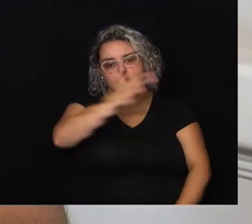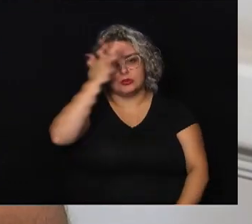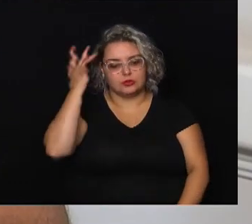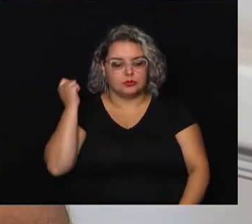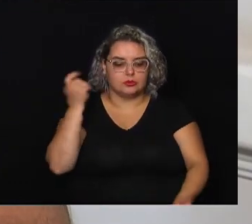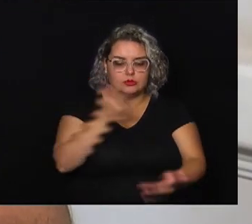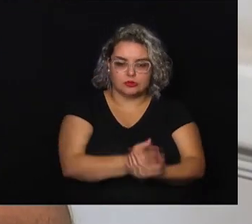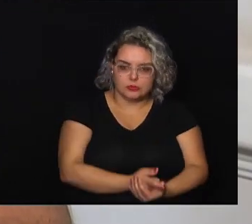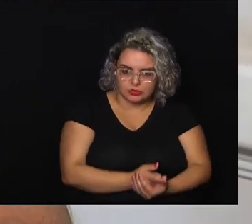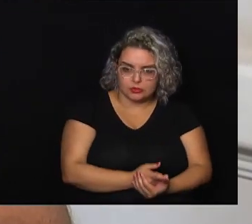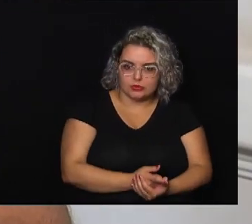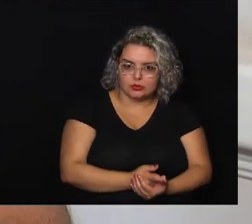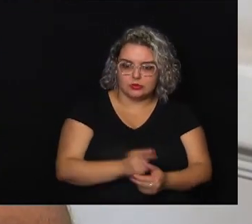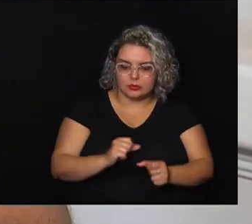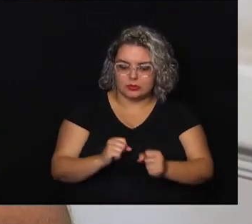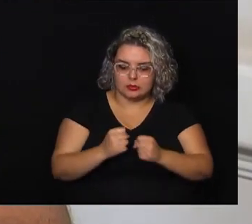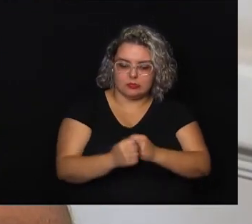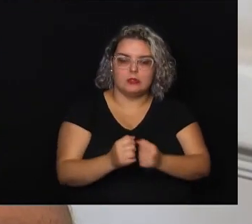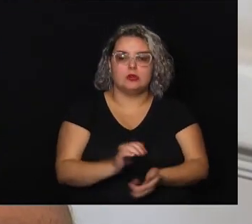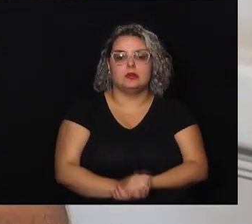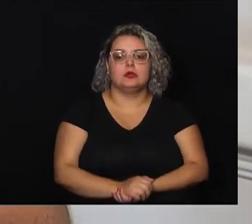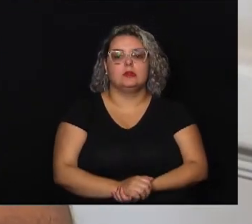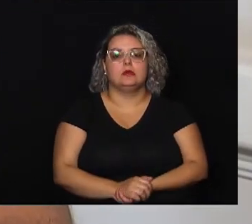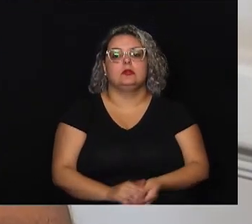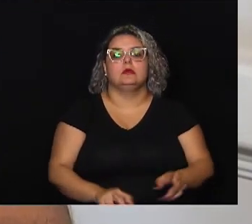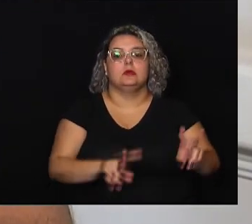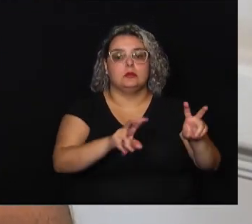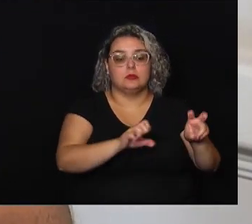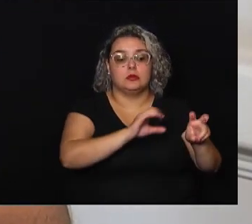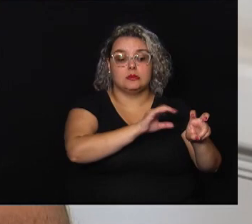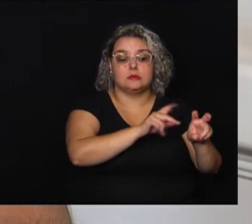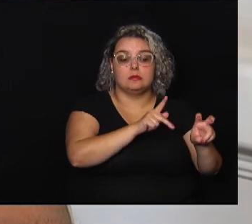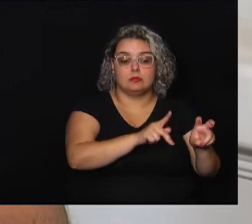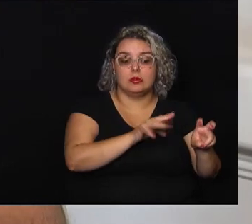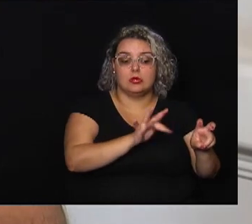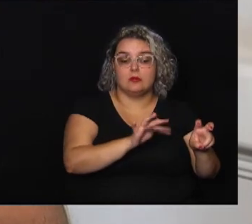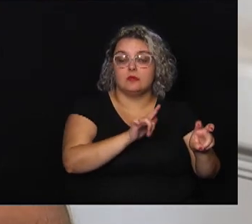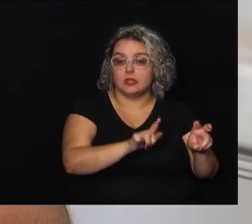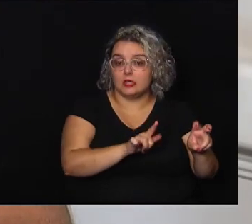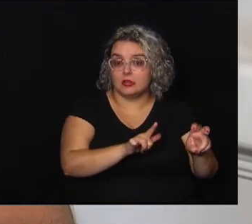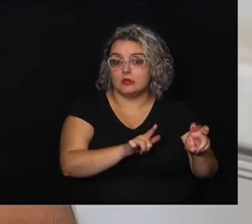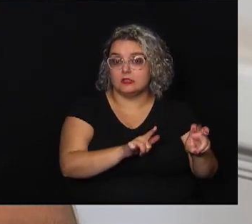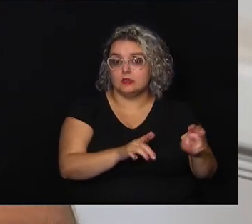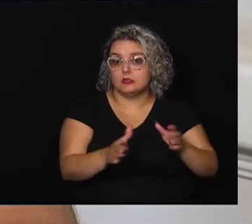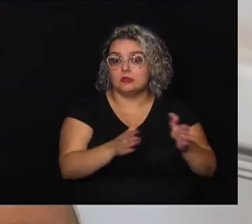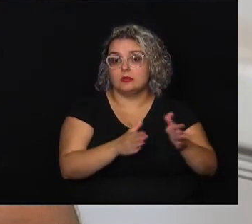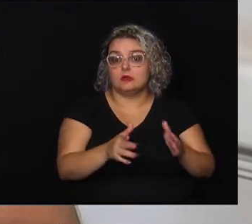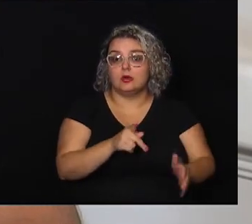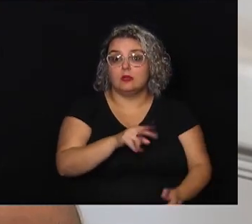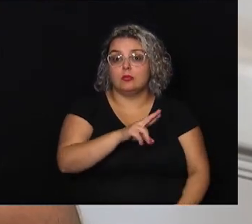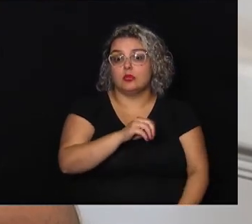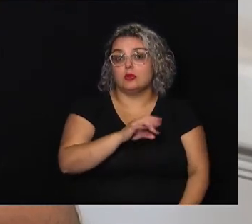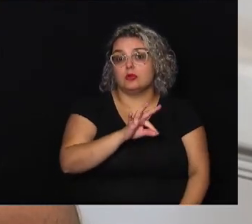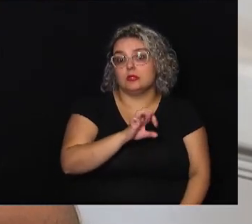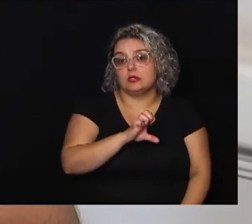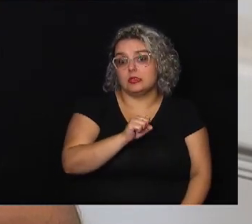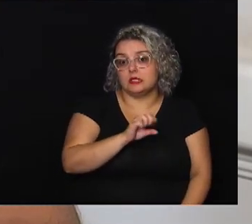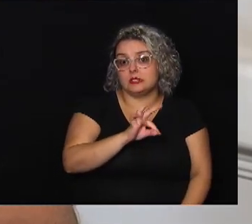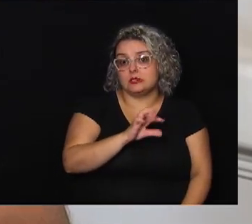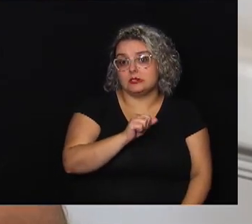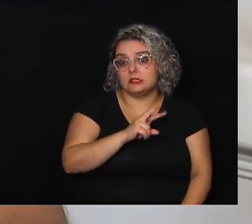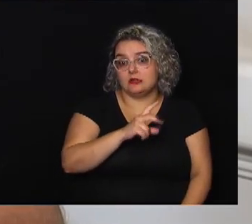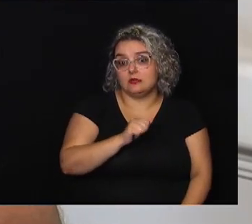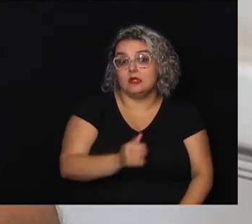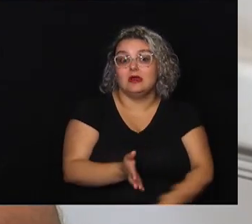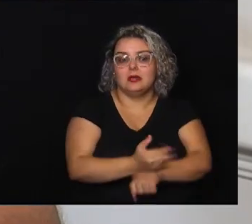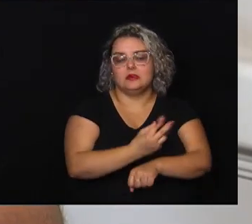primeiro assunto era até a questão da CPFL, que na época ela protestava o nome das pessoas até antes de 30